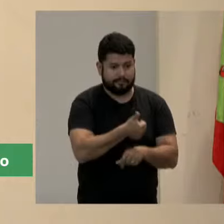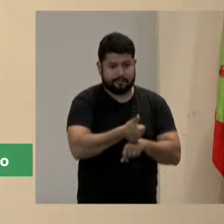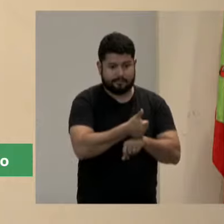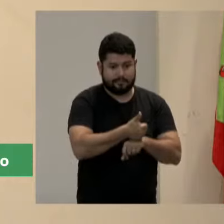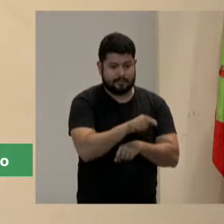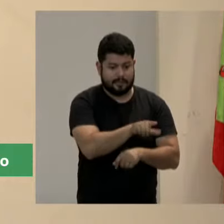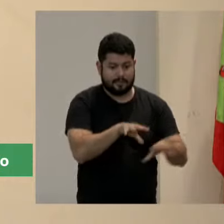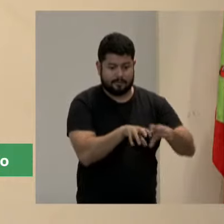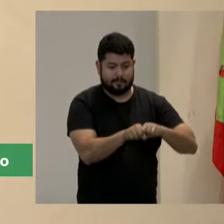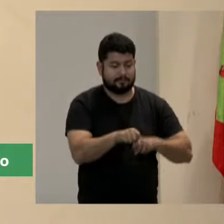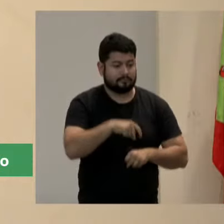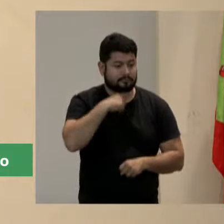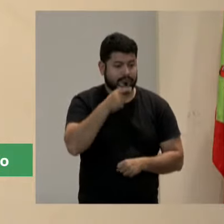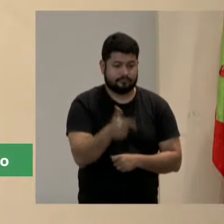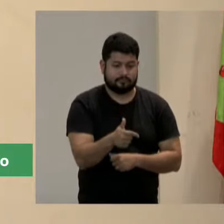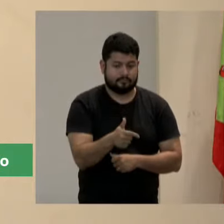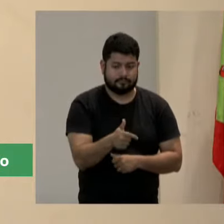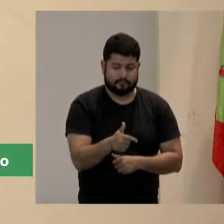vamos julgá-lo.